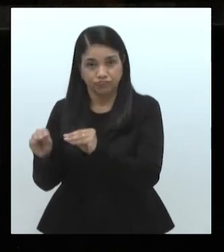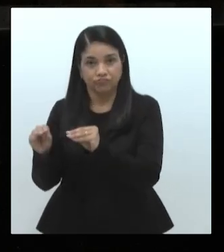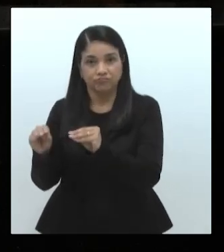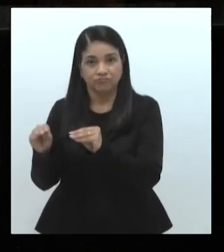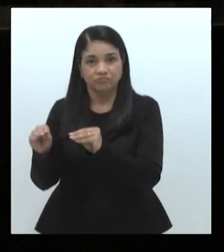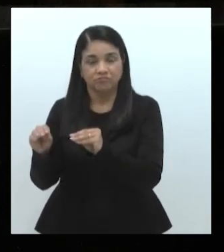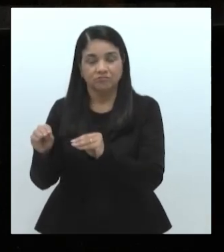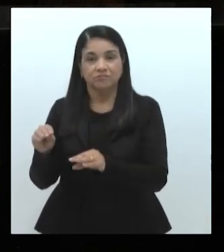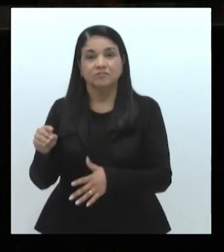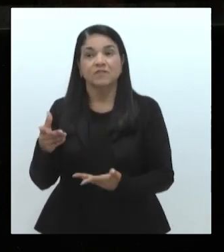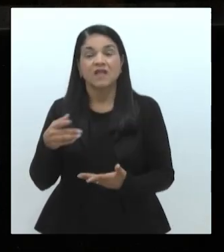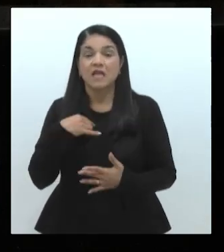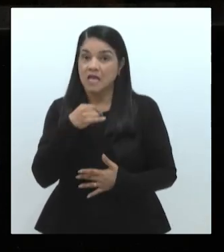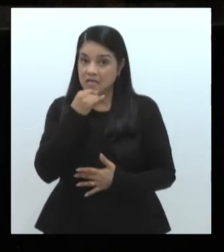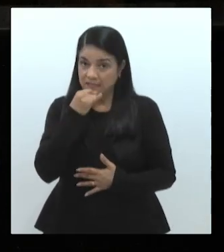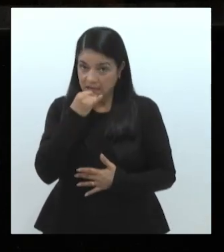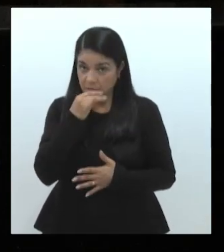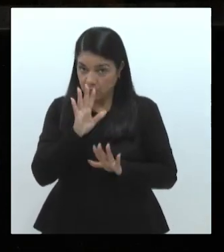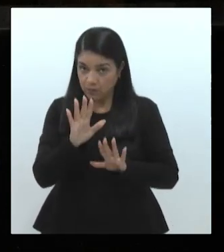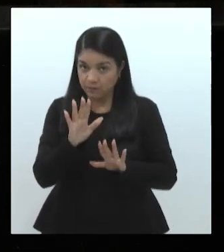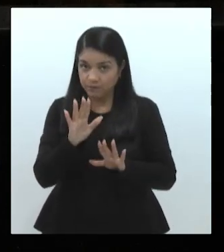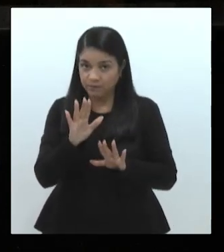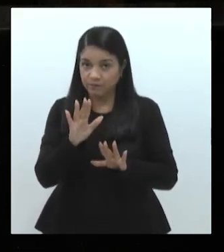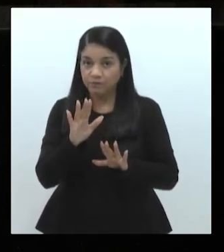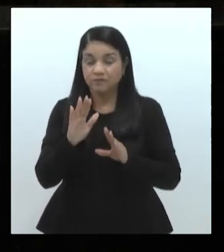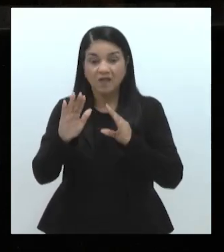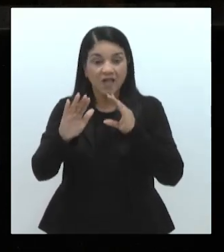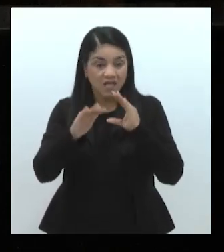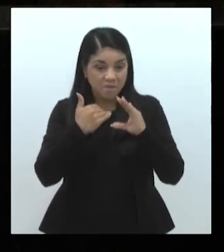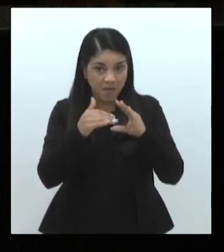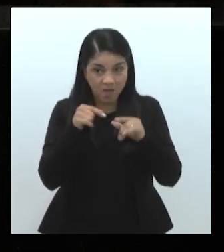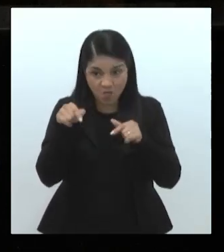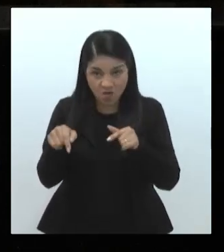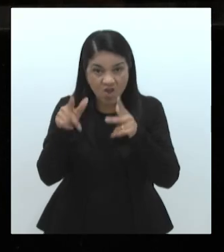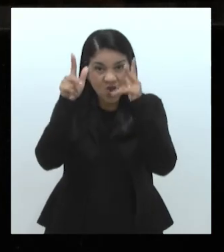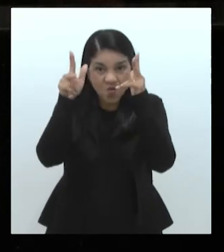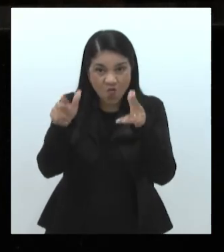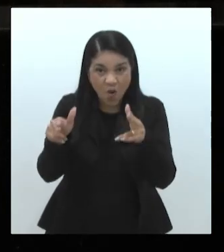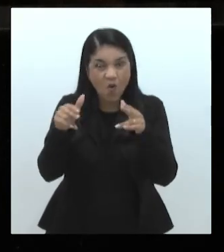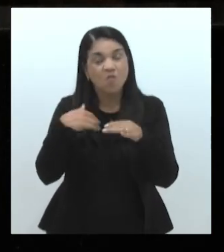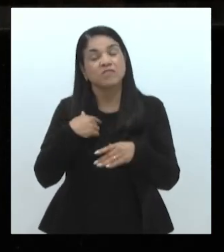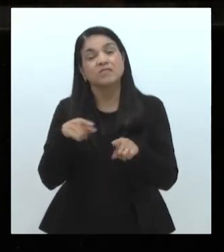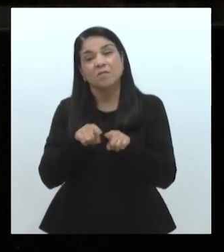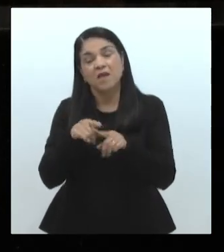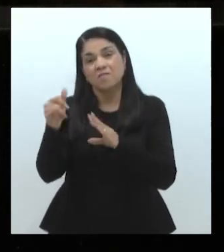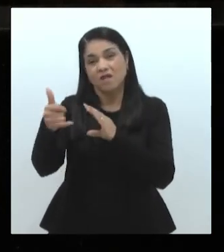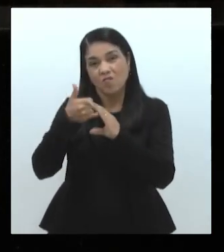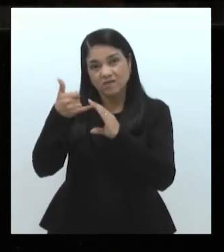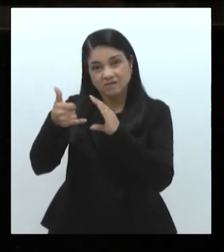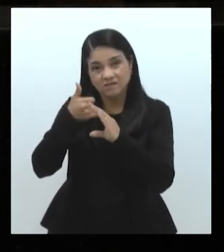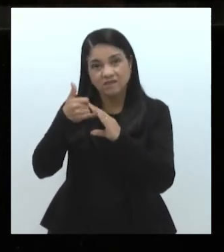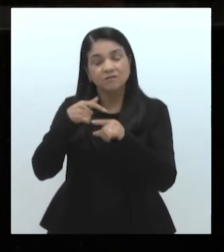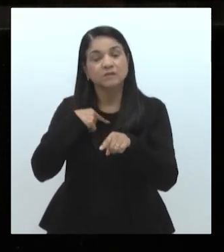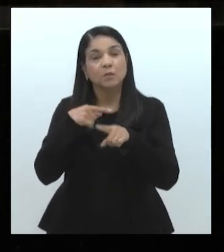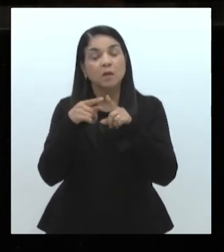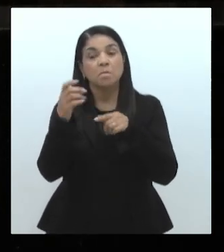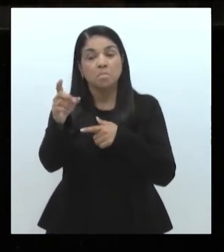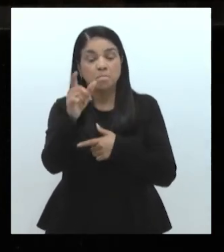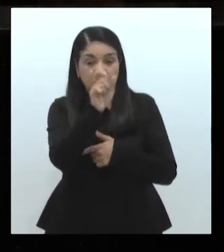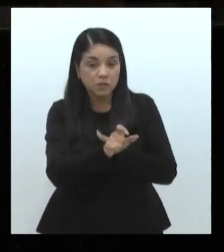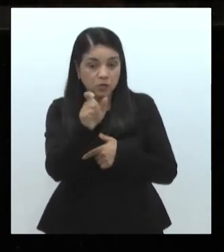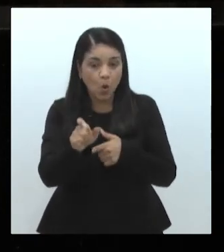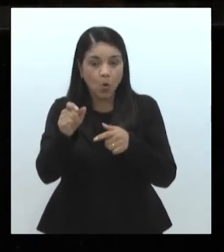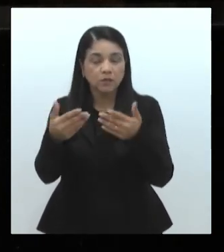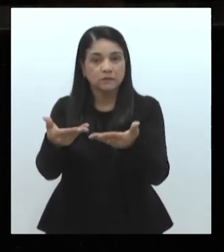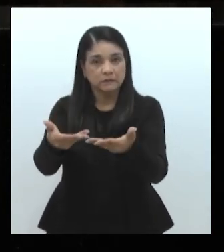um exemplo, né? Como esse e-mail, eu recebo várias mensagens por WhatsApp, enfim, várias pessoas no meu gabinete